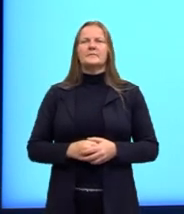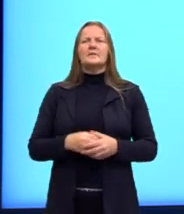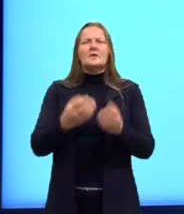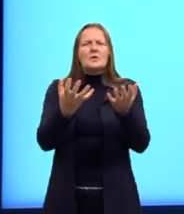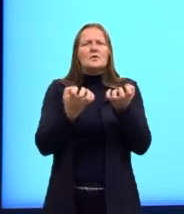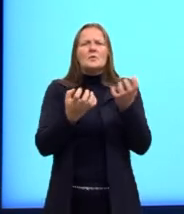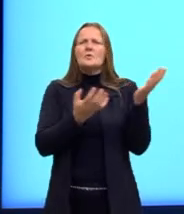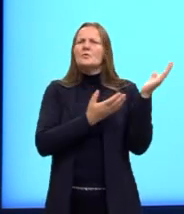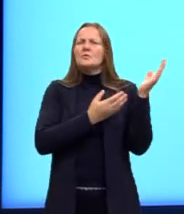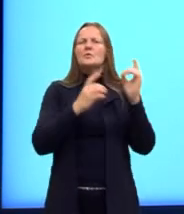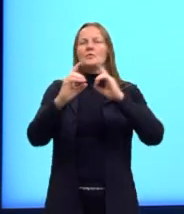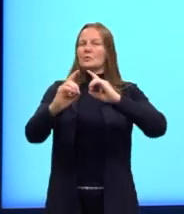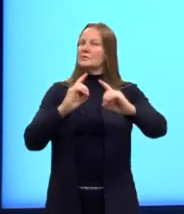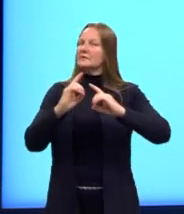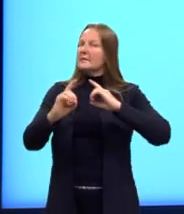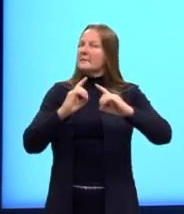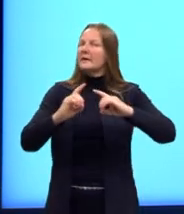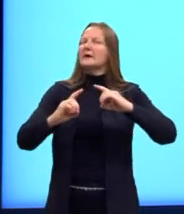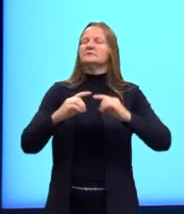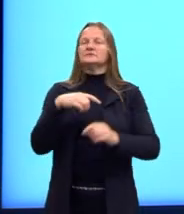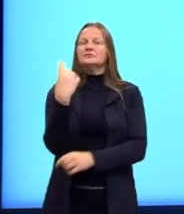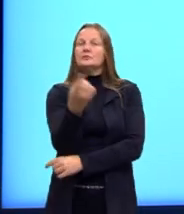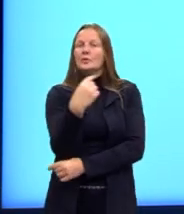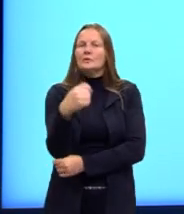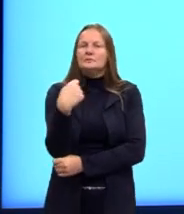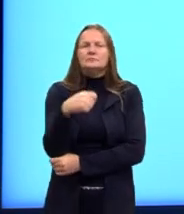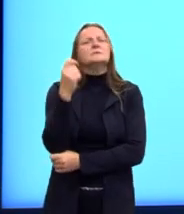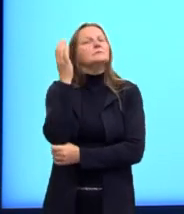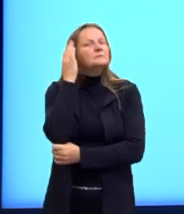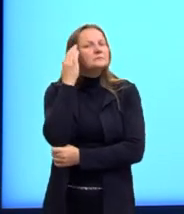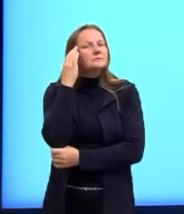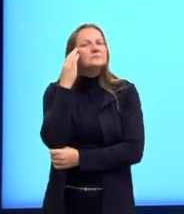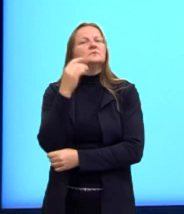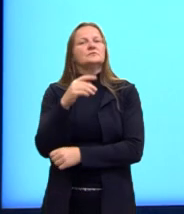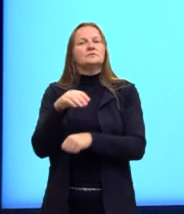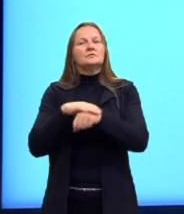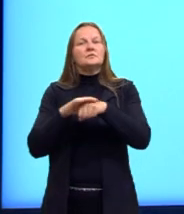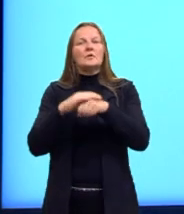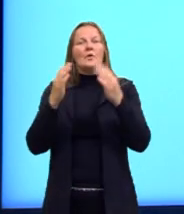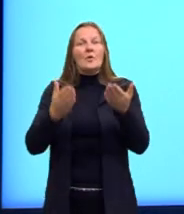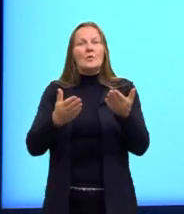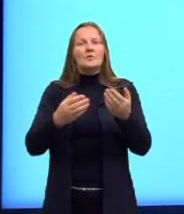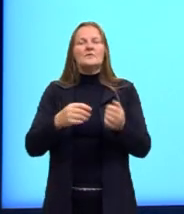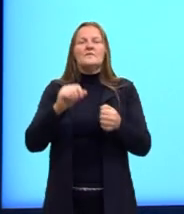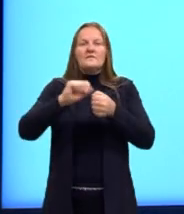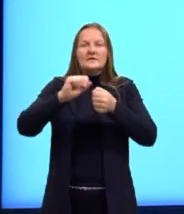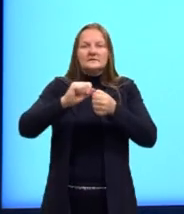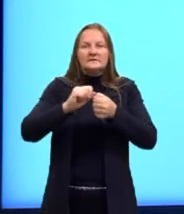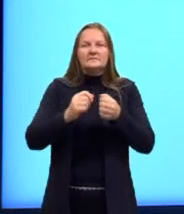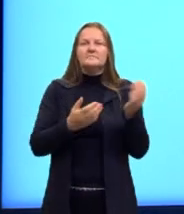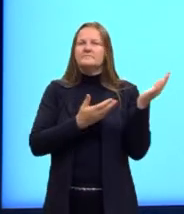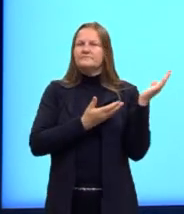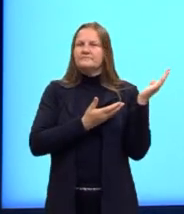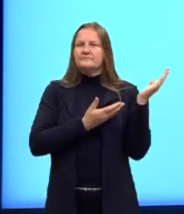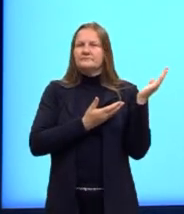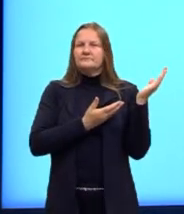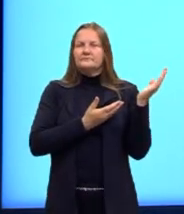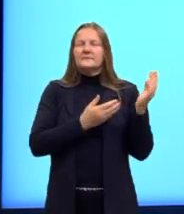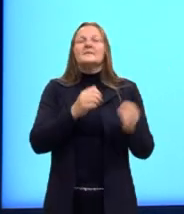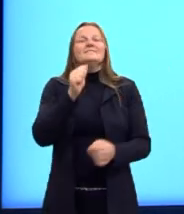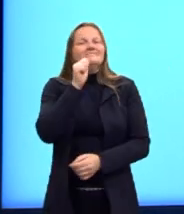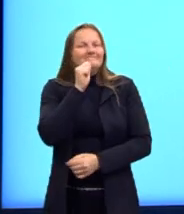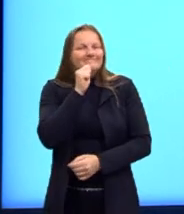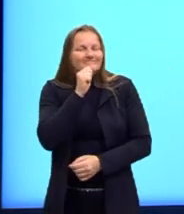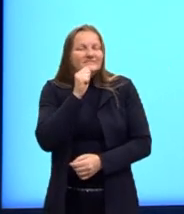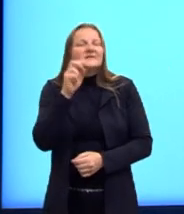trazer aí um debate que a gente precisa né No ano que a gente tá fazer a gente ainda usa